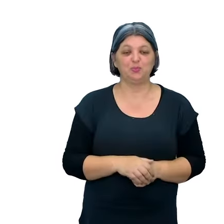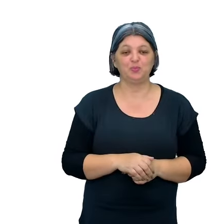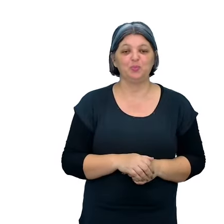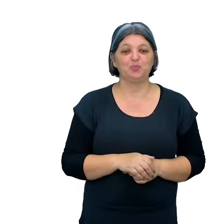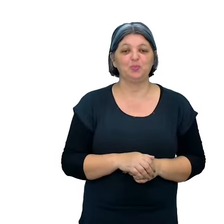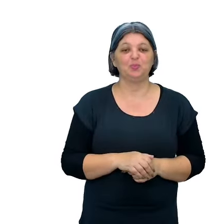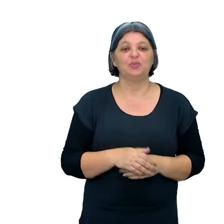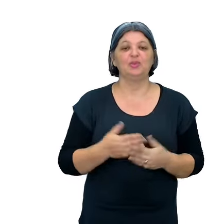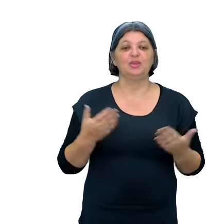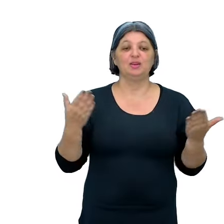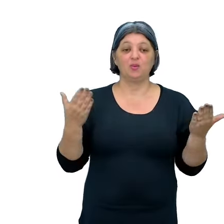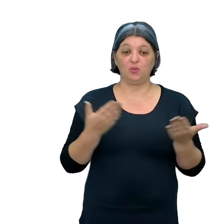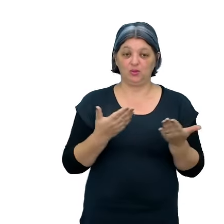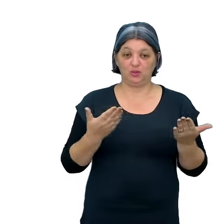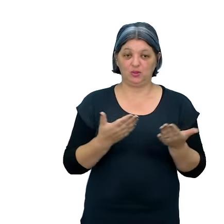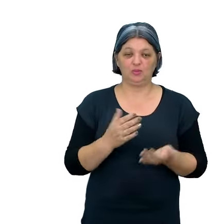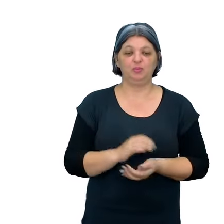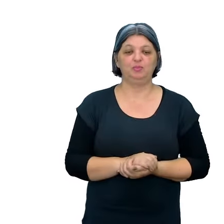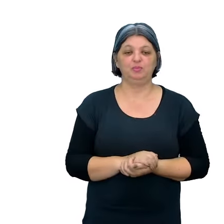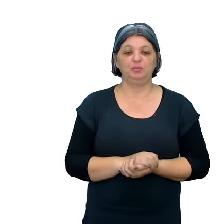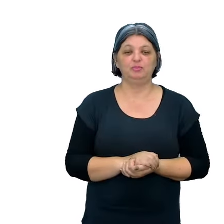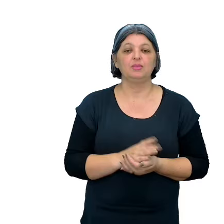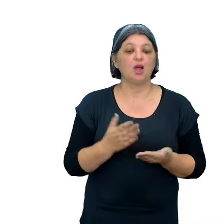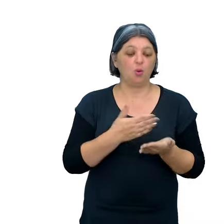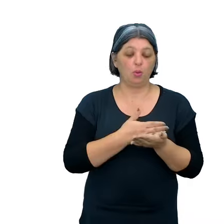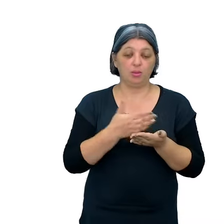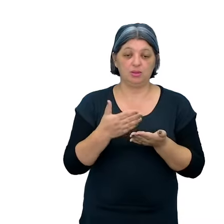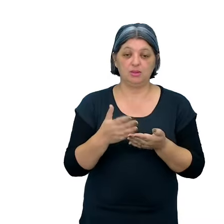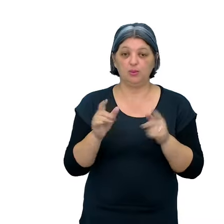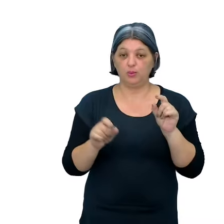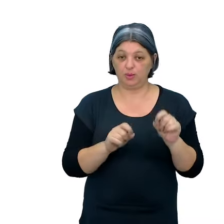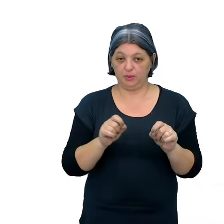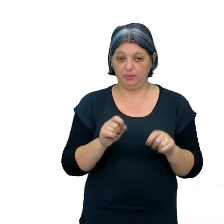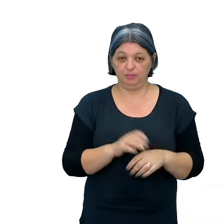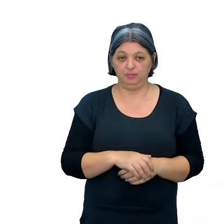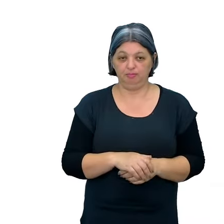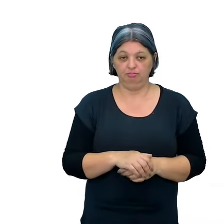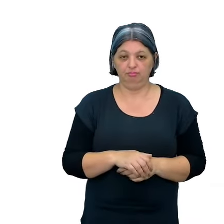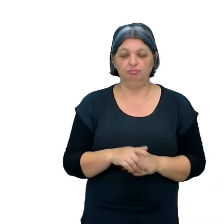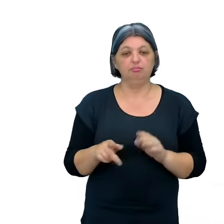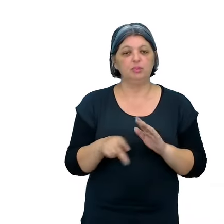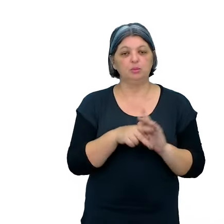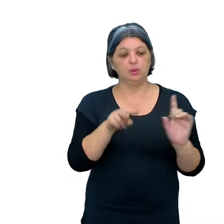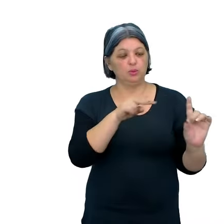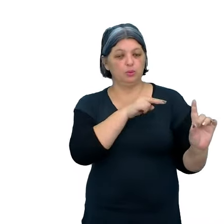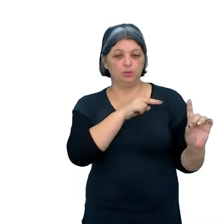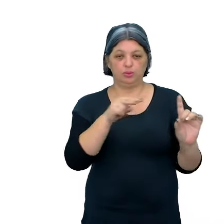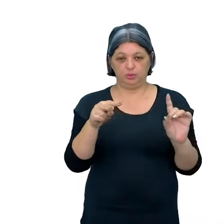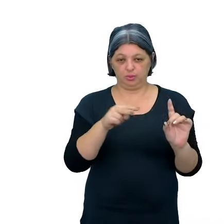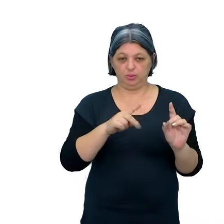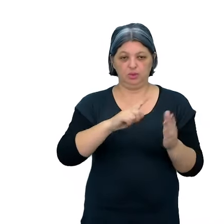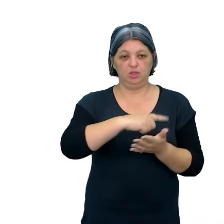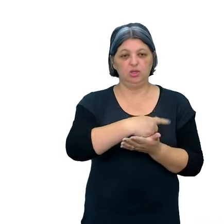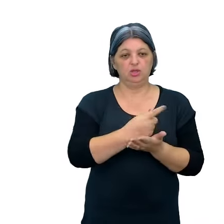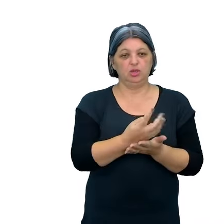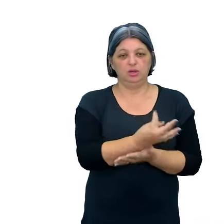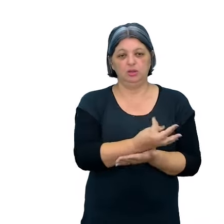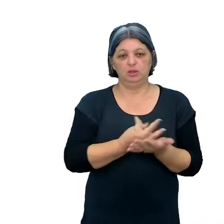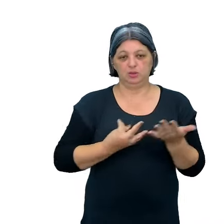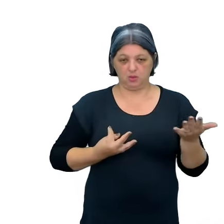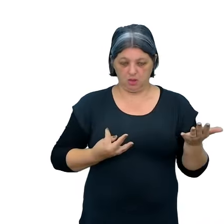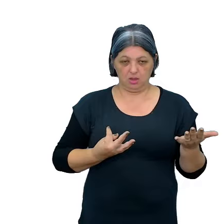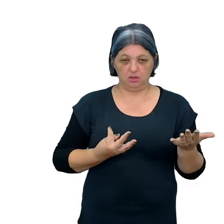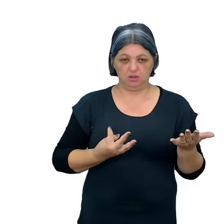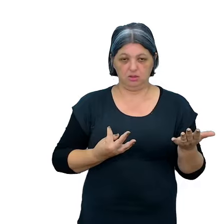nosso encontro. Nós vamos, inicialmente, apresentar um panorama do tema central gêneros textuais sobre